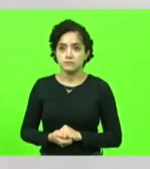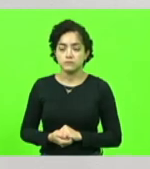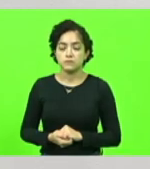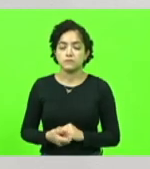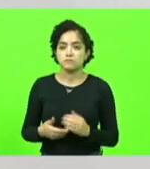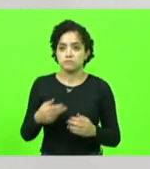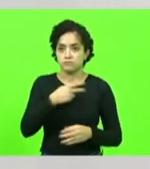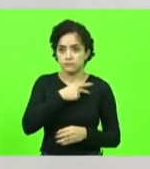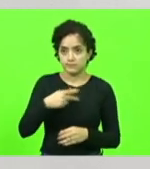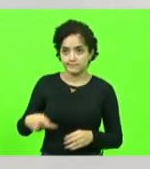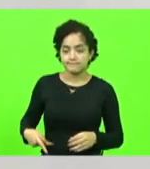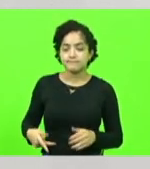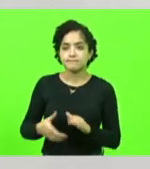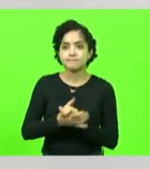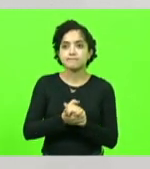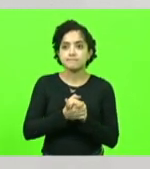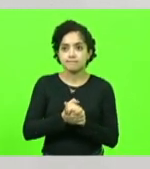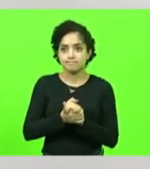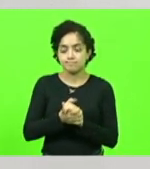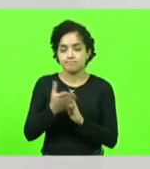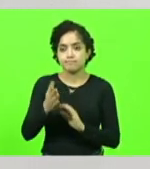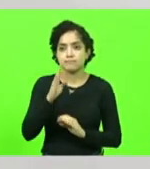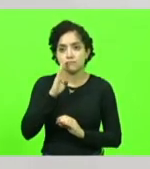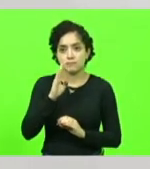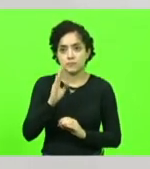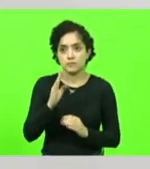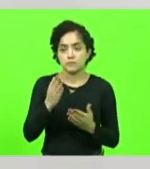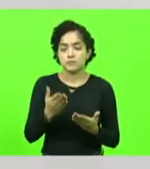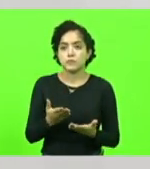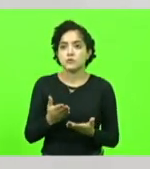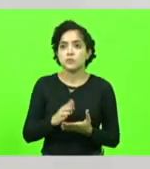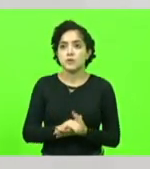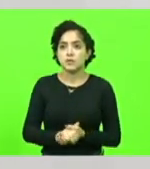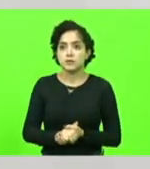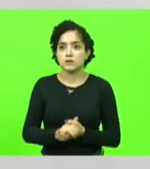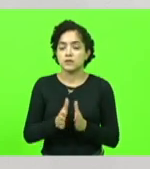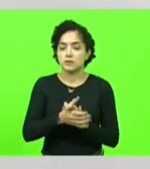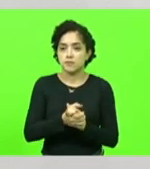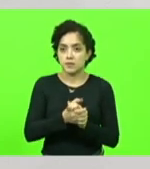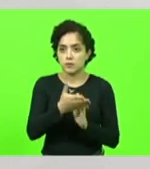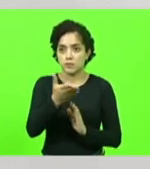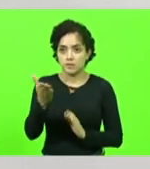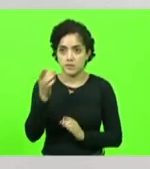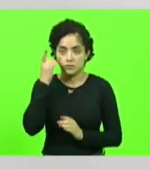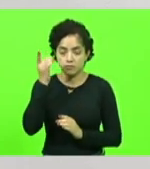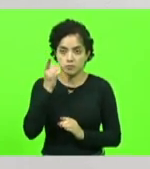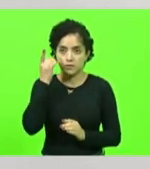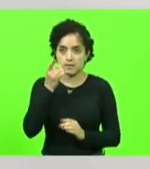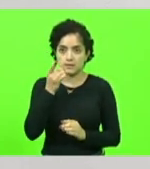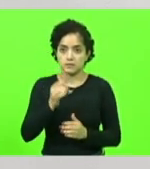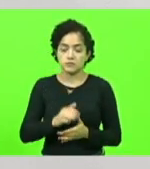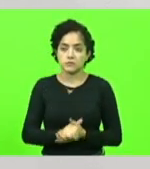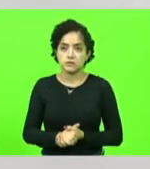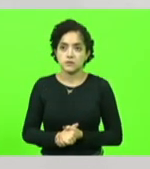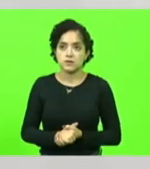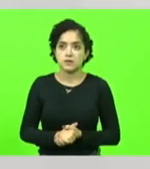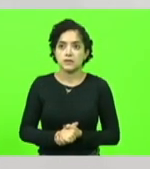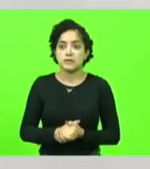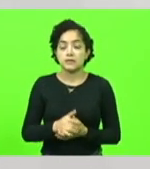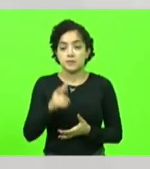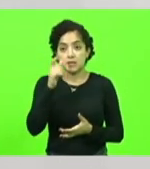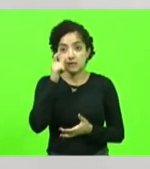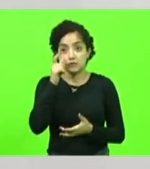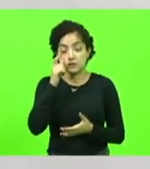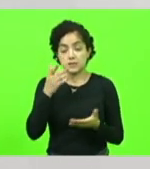Senhor presidente, cumprimento Vossa Excelência, deputado Nilson Berlanda, cumprimento aos demais colegas, deputados, deputadas, quem nos assiste nos